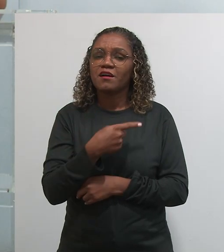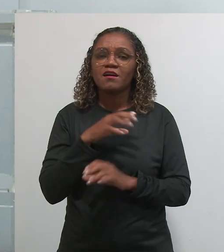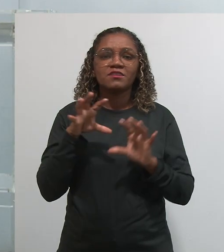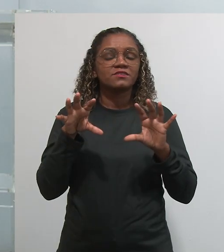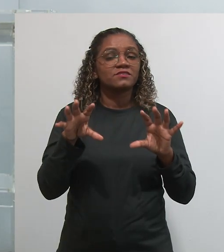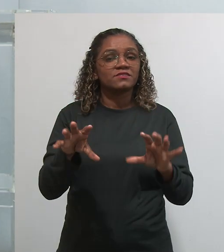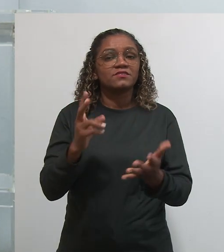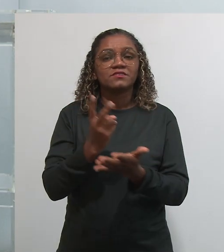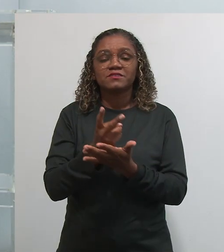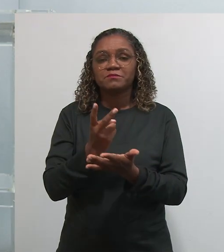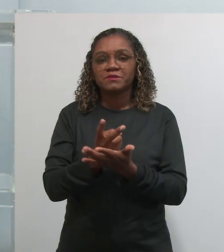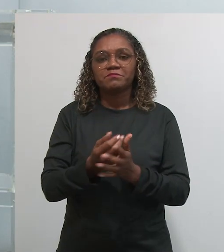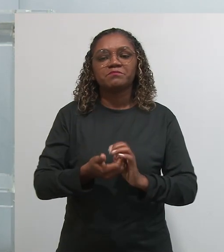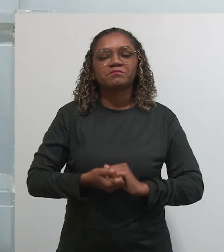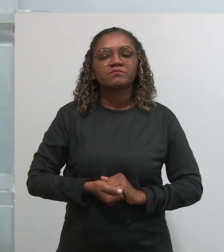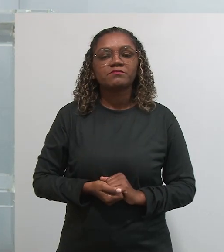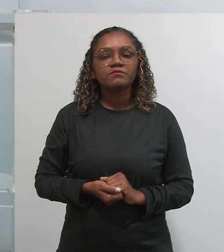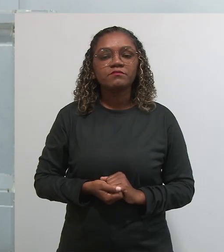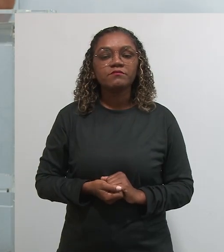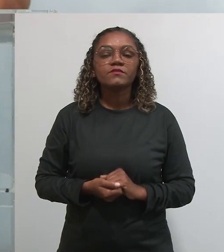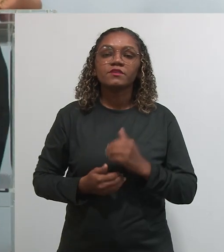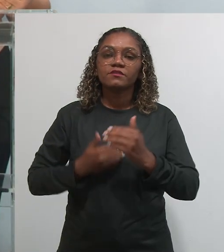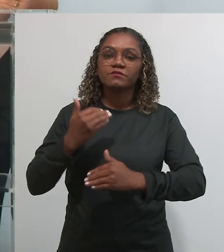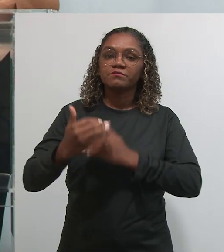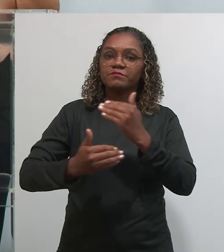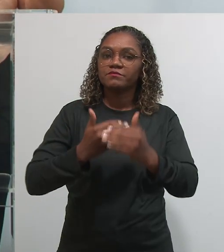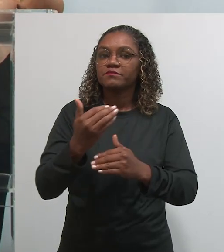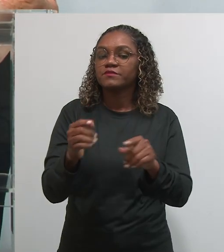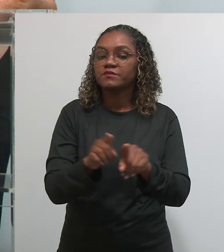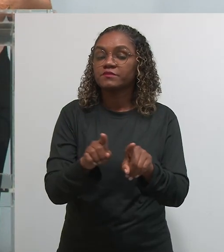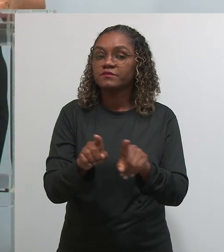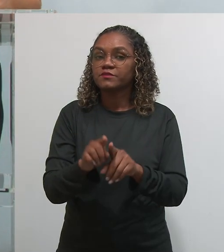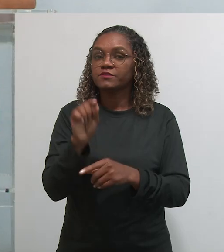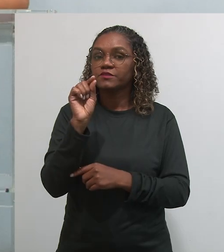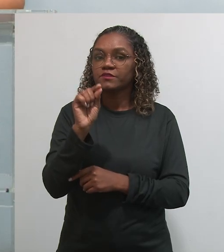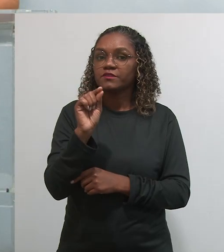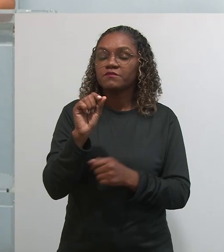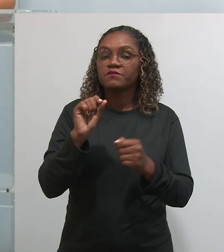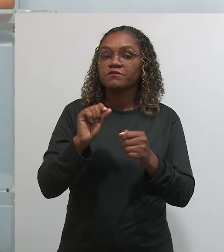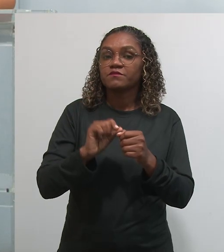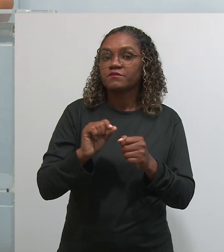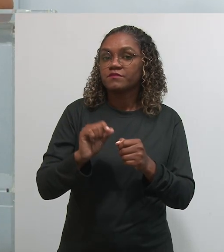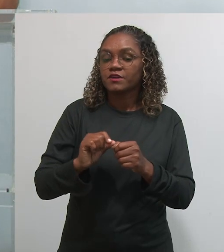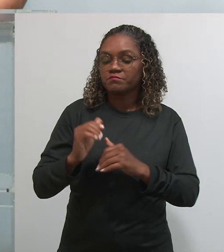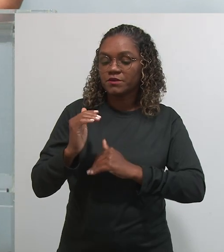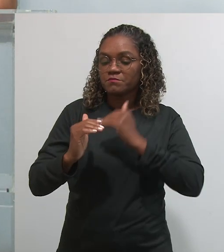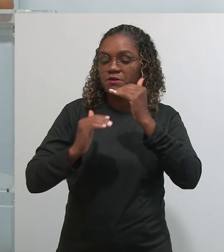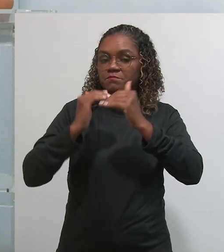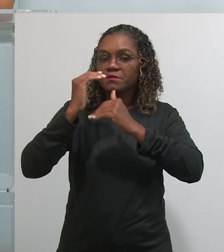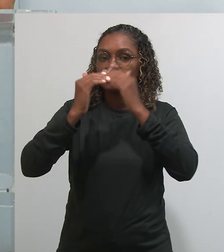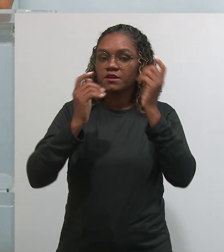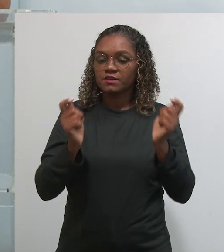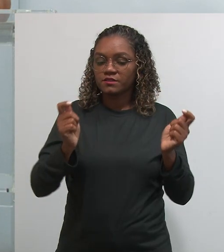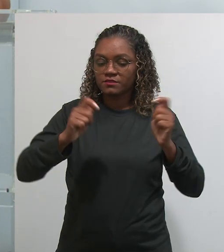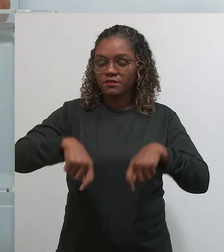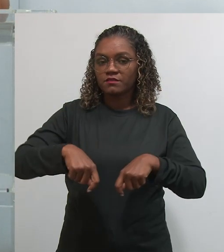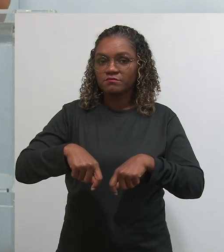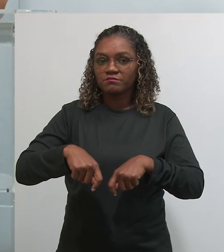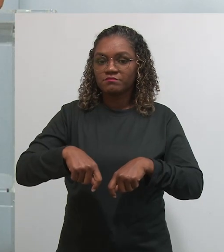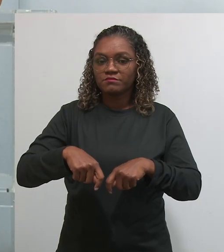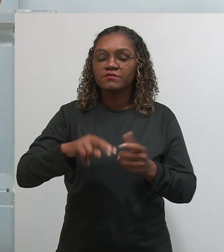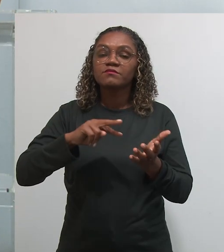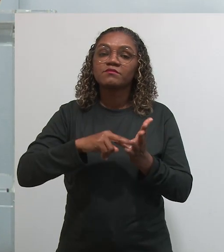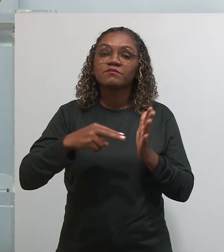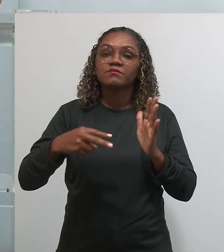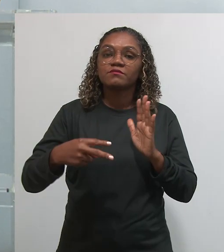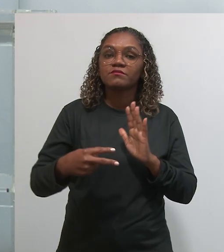isso constantemente. E esse processo, além de tudo, nos faz desenvolver uma capacidade única, que